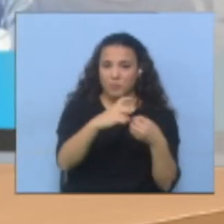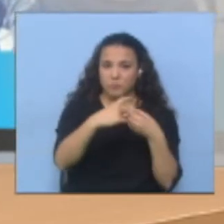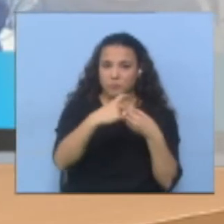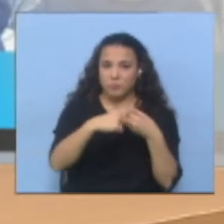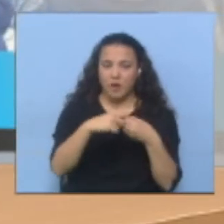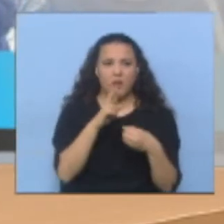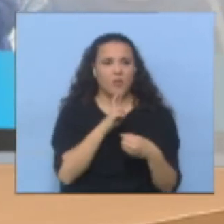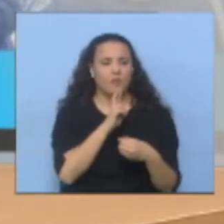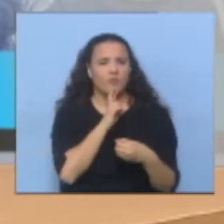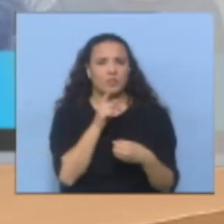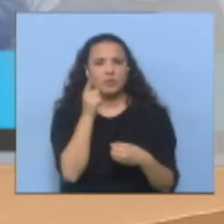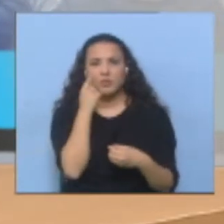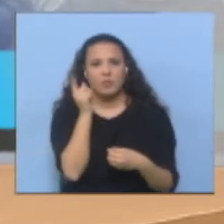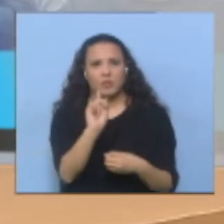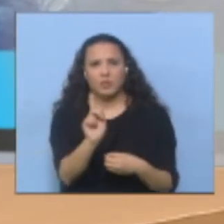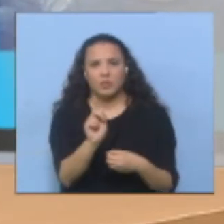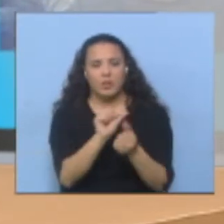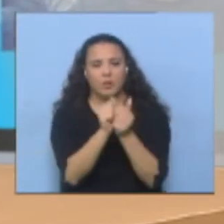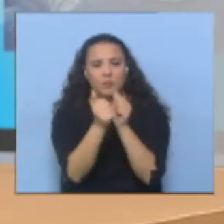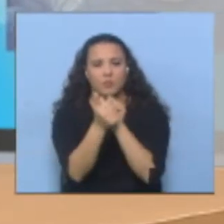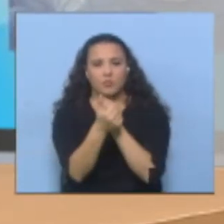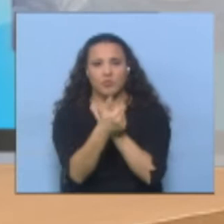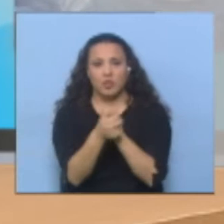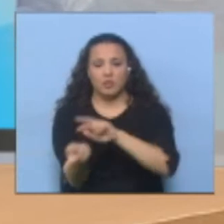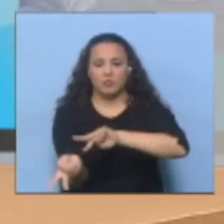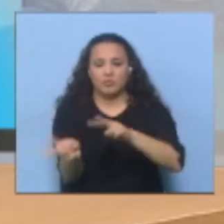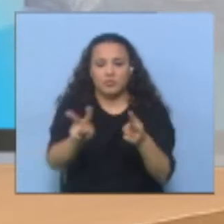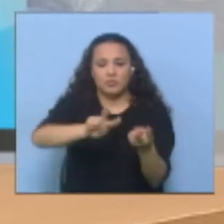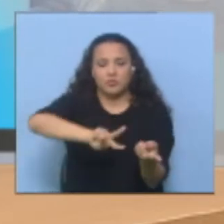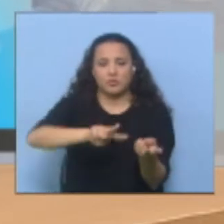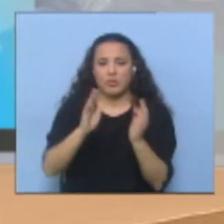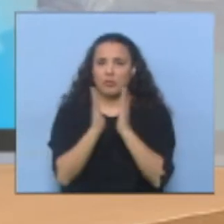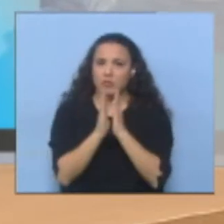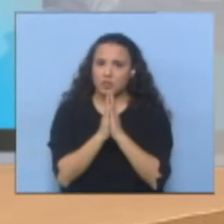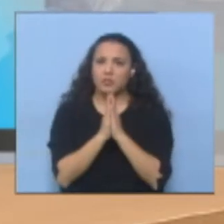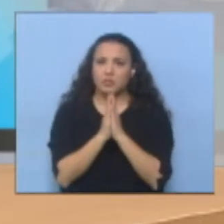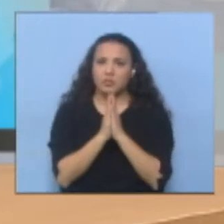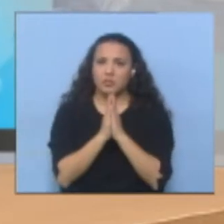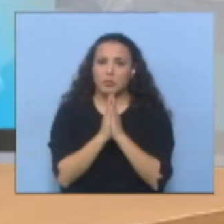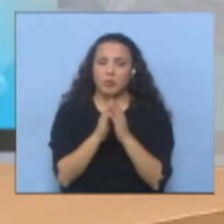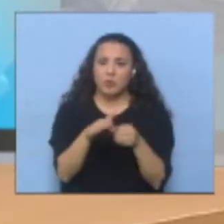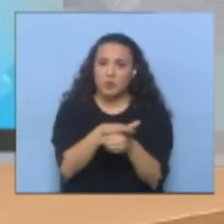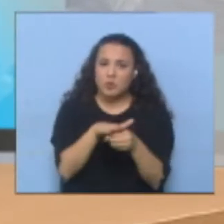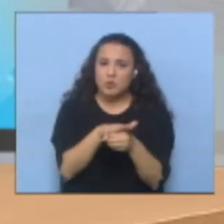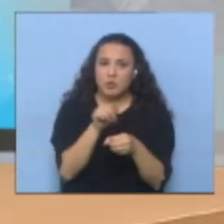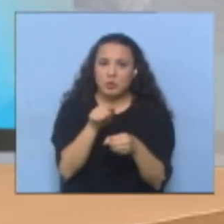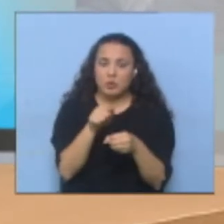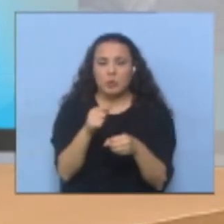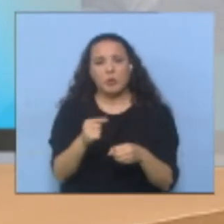que se converteram à religião católica e ficaram, tenho um testemunho de um caso específico, e que deu esse